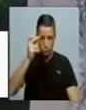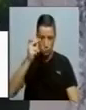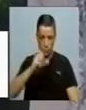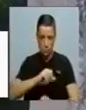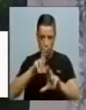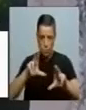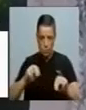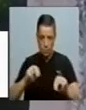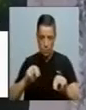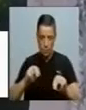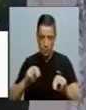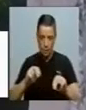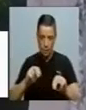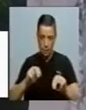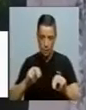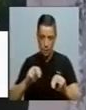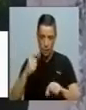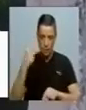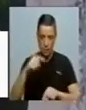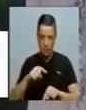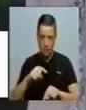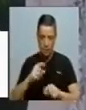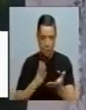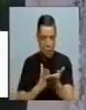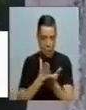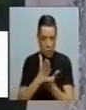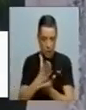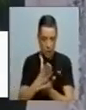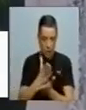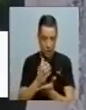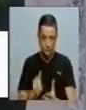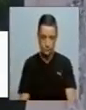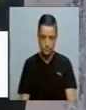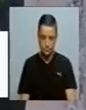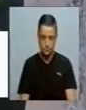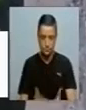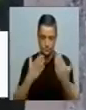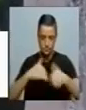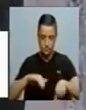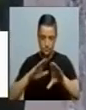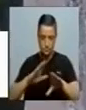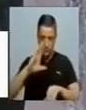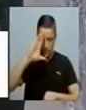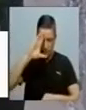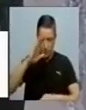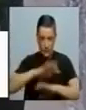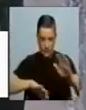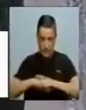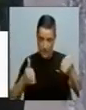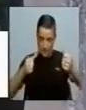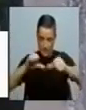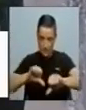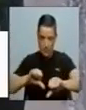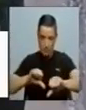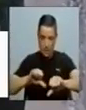Nunca esperei. Esperei sempre continuar. Apesar de saber que estava fazendo mal, e